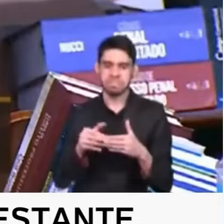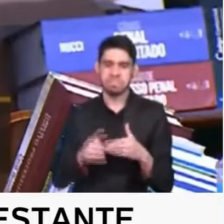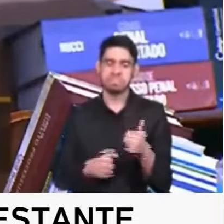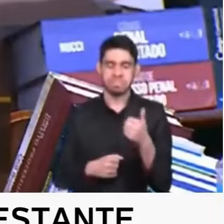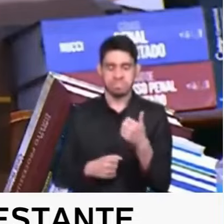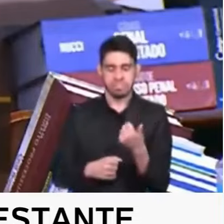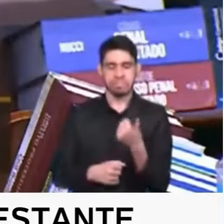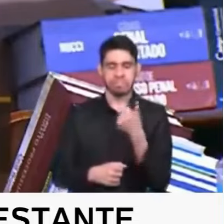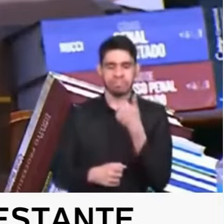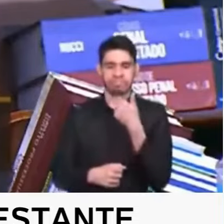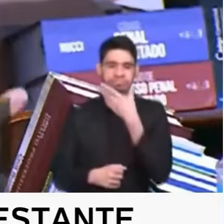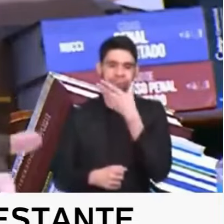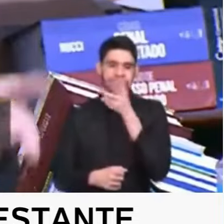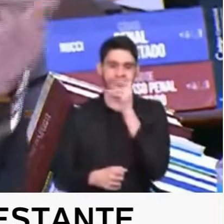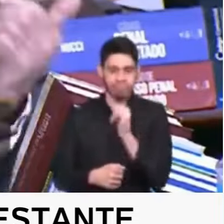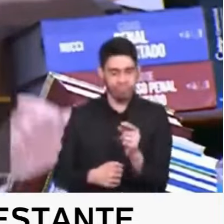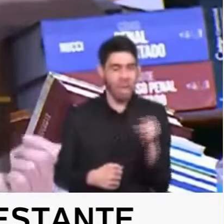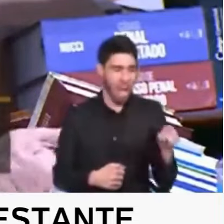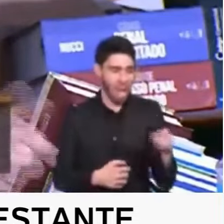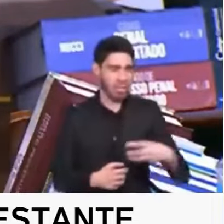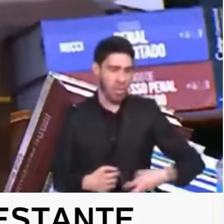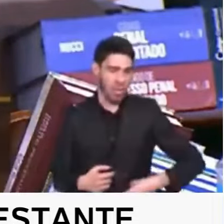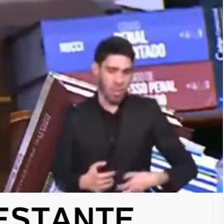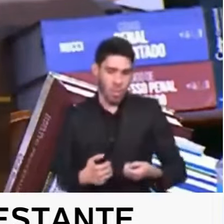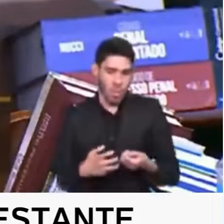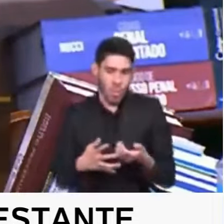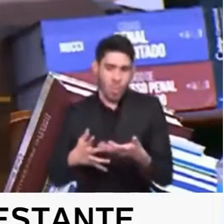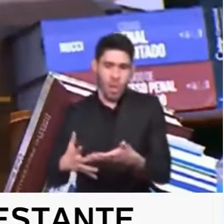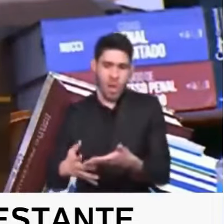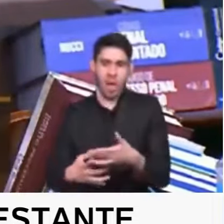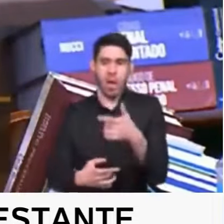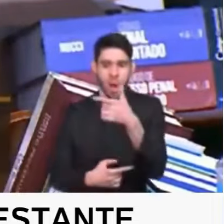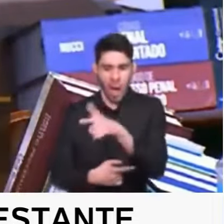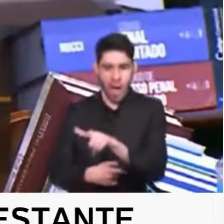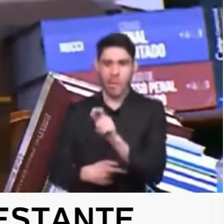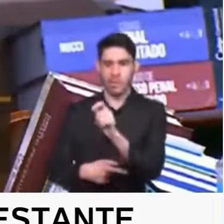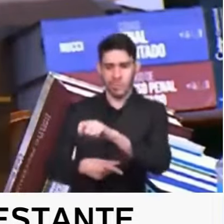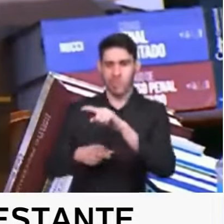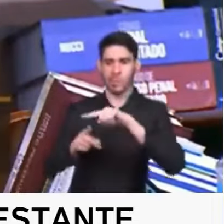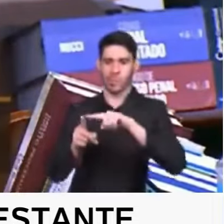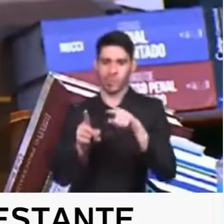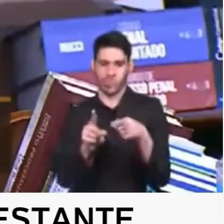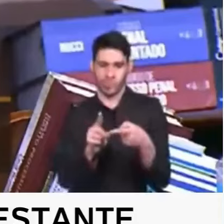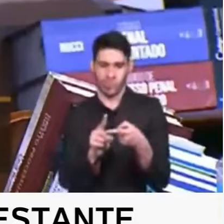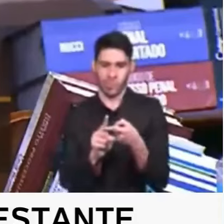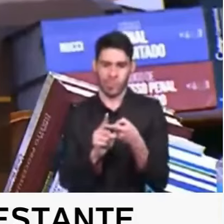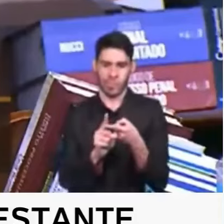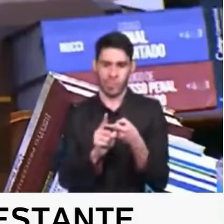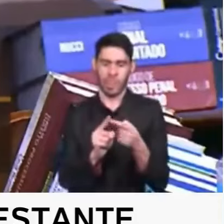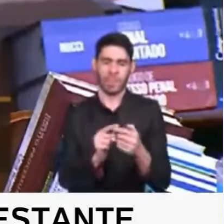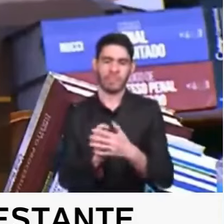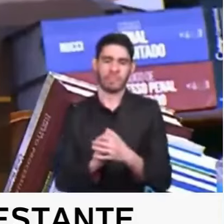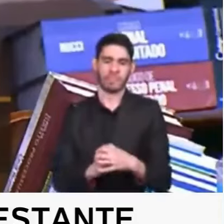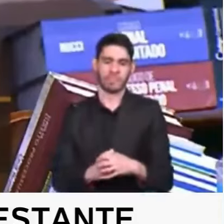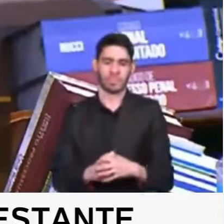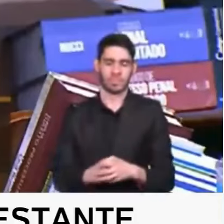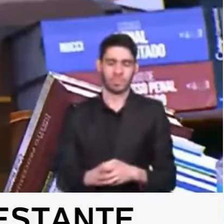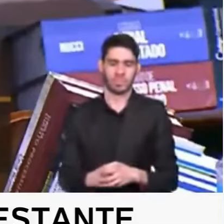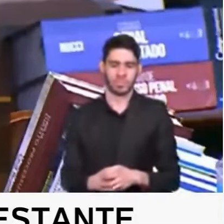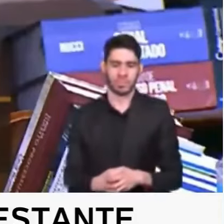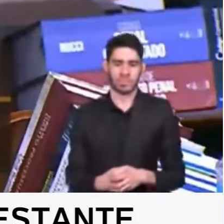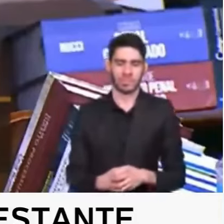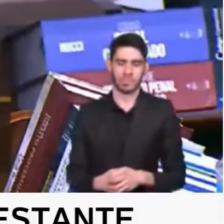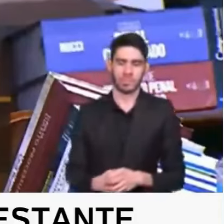cá o tribunal deu ganho de causa ao grupo e uma série de julgamentos no entanto as recentes mudanças na posição do tribunal deixaram uma